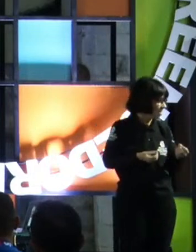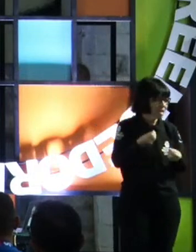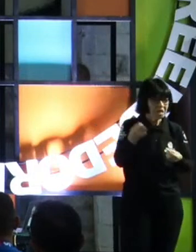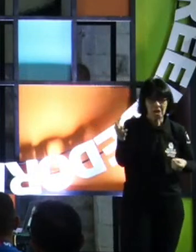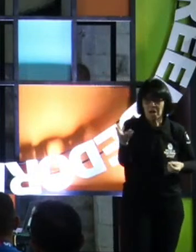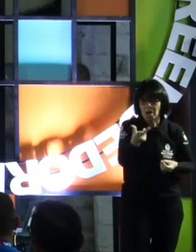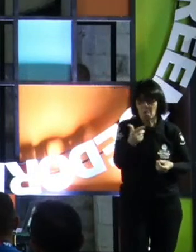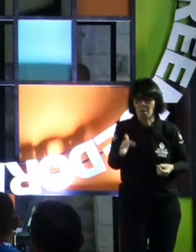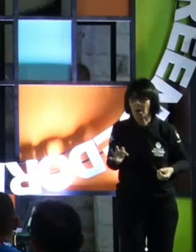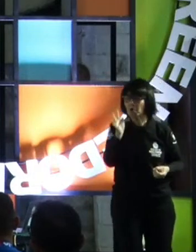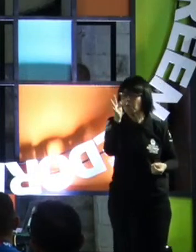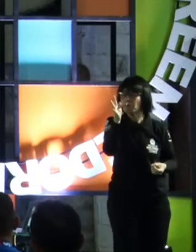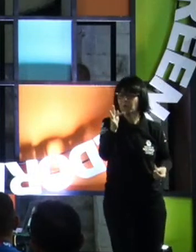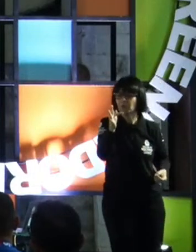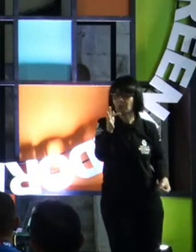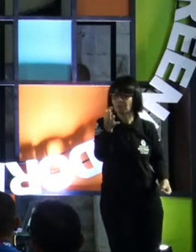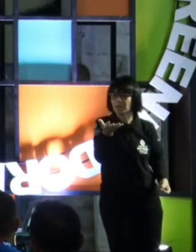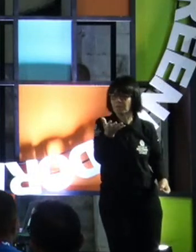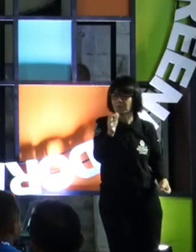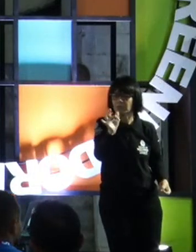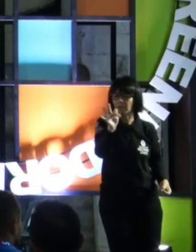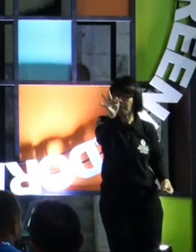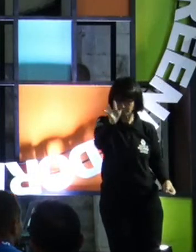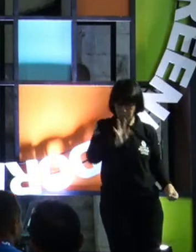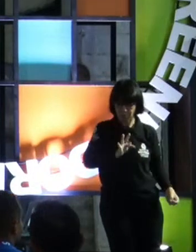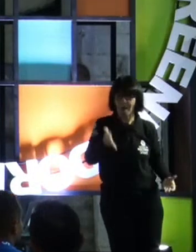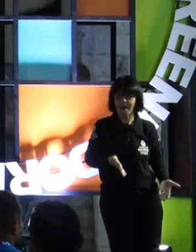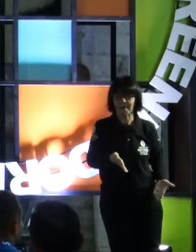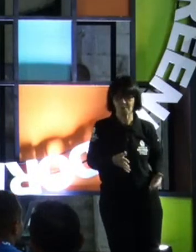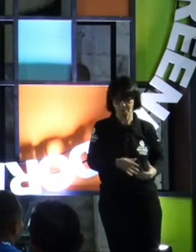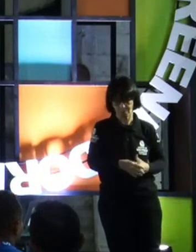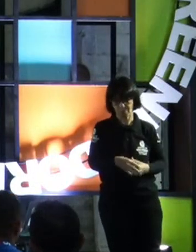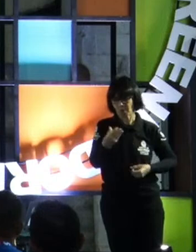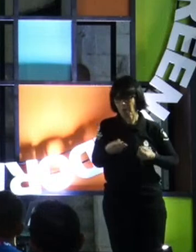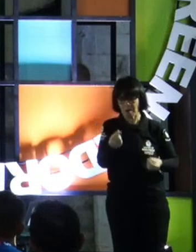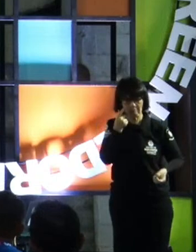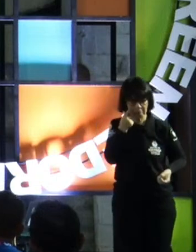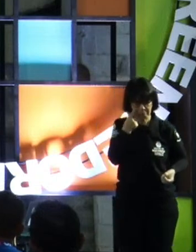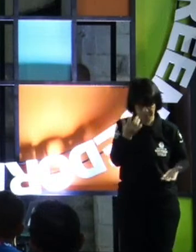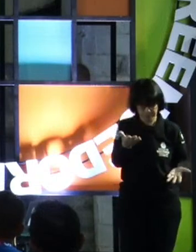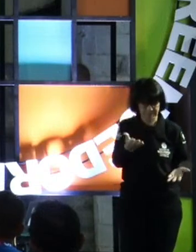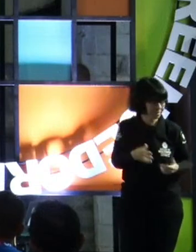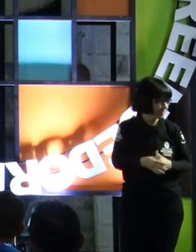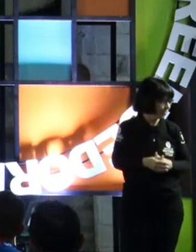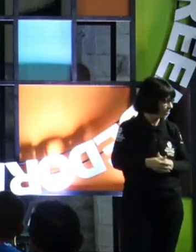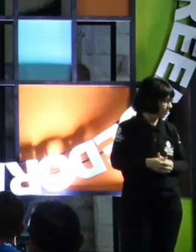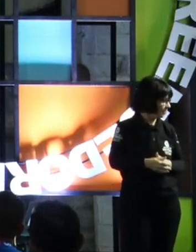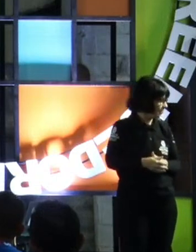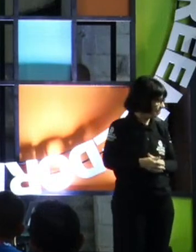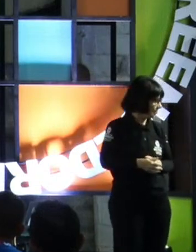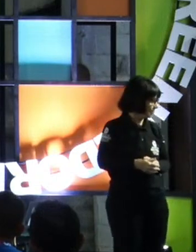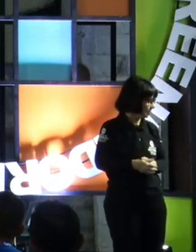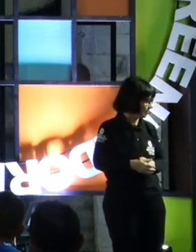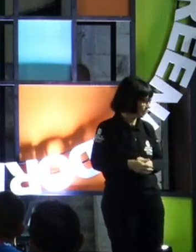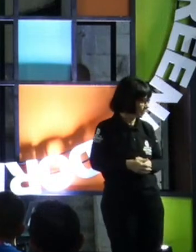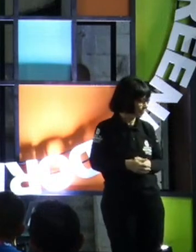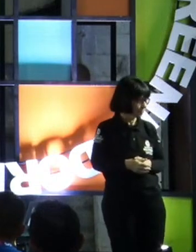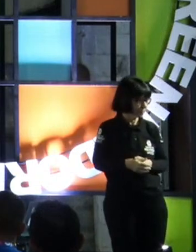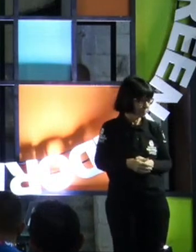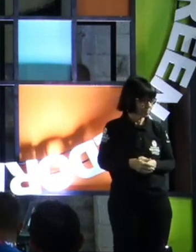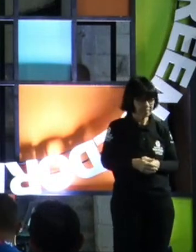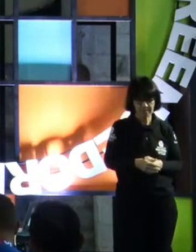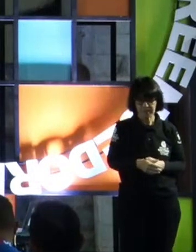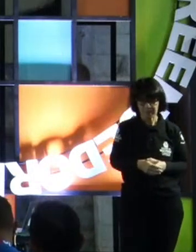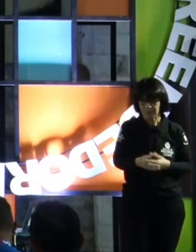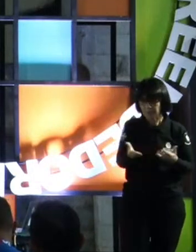você está puxando para o presente? Boa, tá... Me impactou. Prestou atenção, já gostei. Ninguém vai não, gente, pelo amor de Deus. Ninguém está